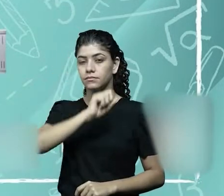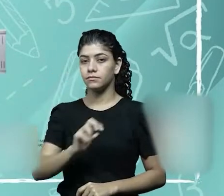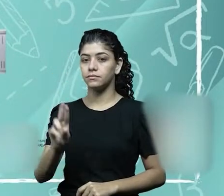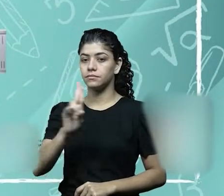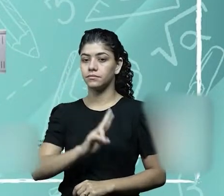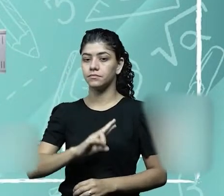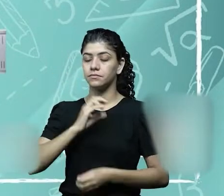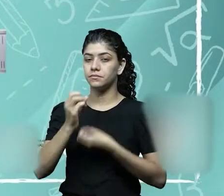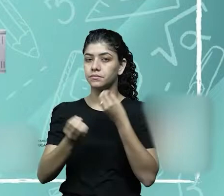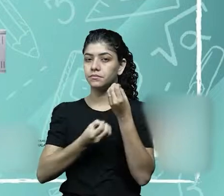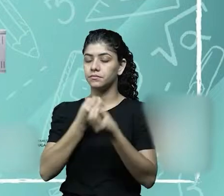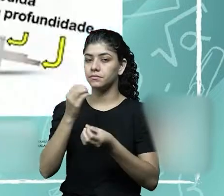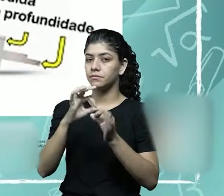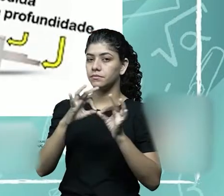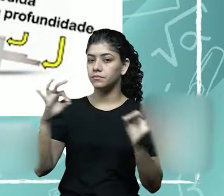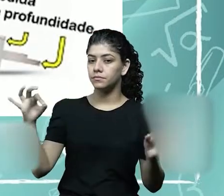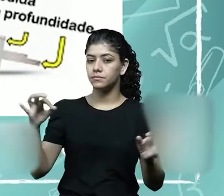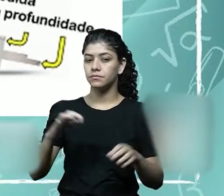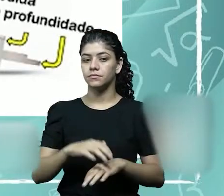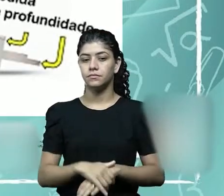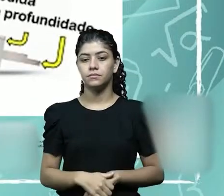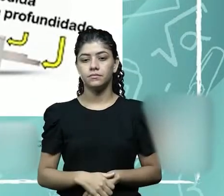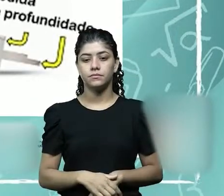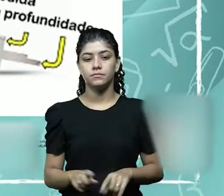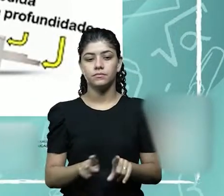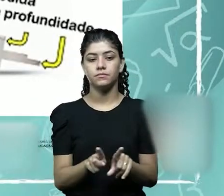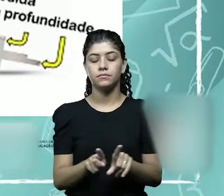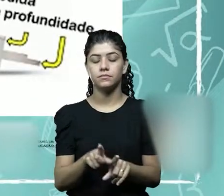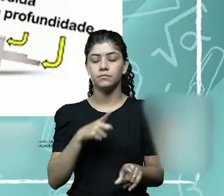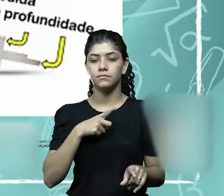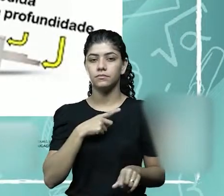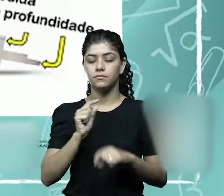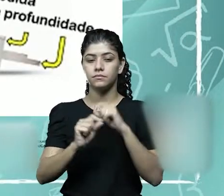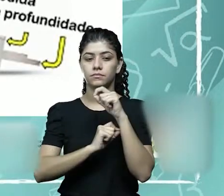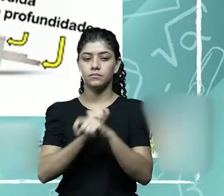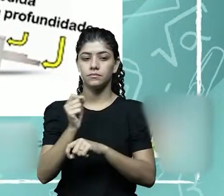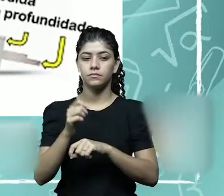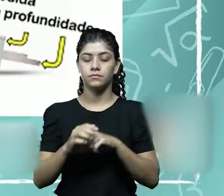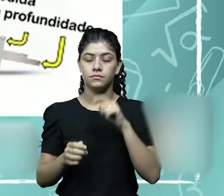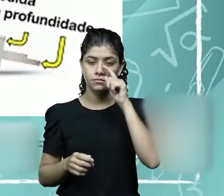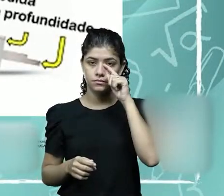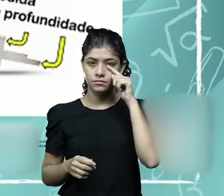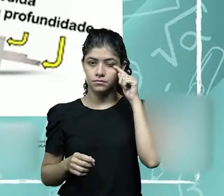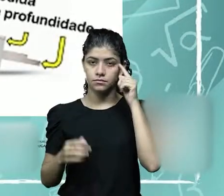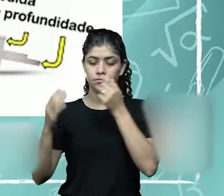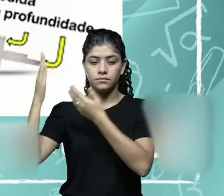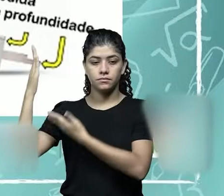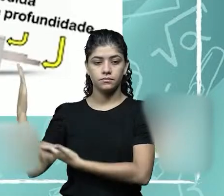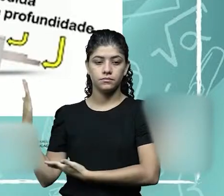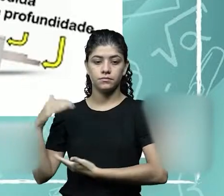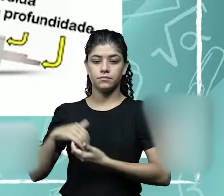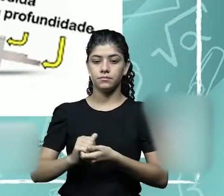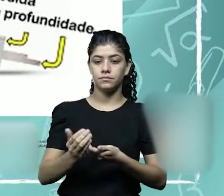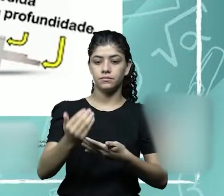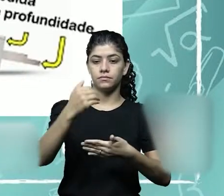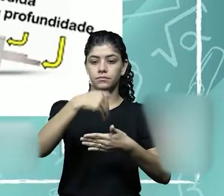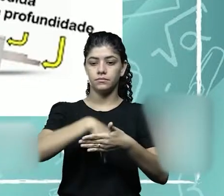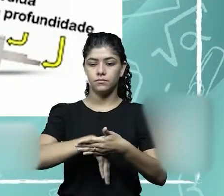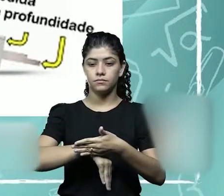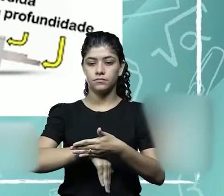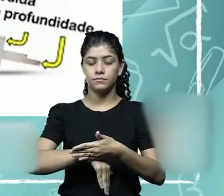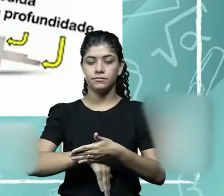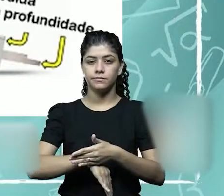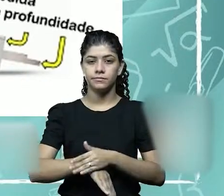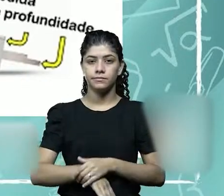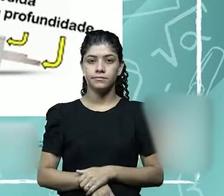como fazer essas medições. O paquímetro, ela faz essas medições aqui, tá? É a parte interna, ou seja, a medida